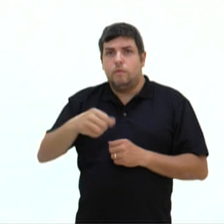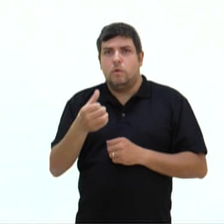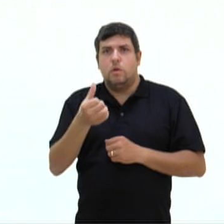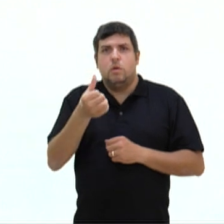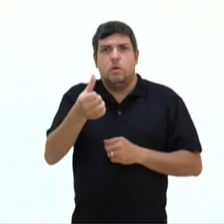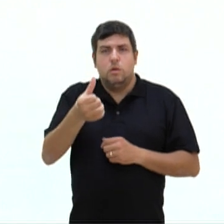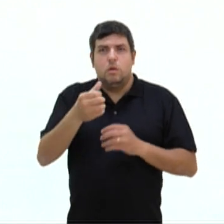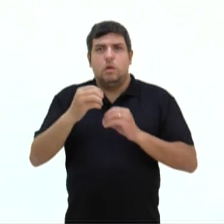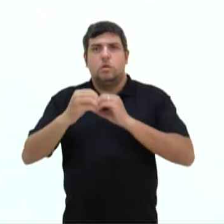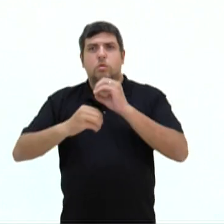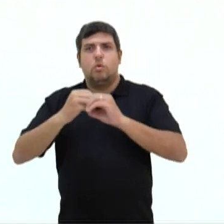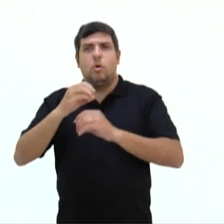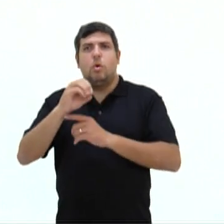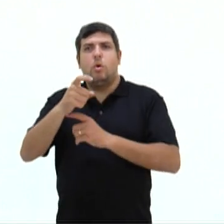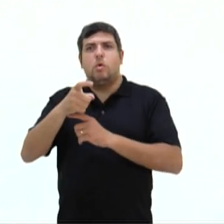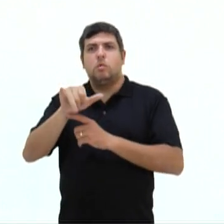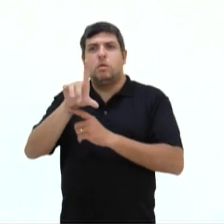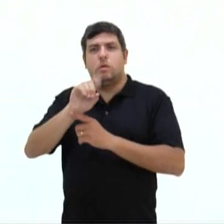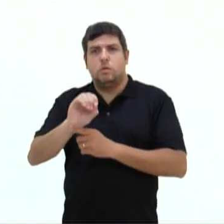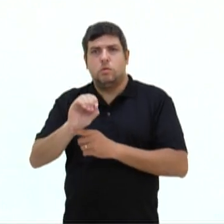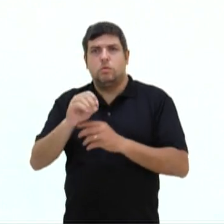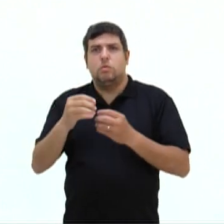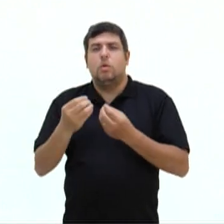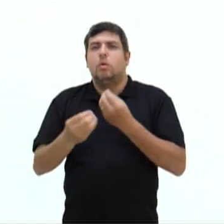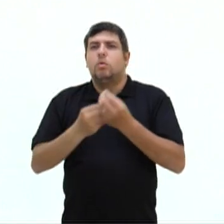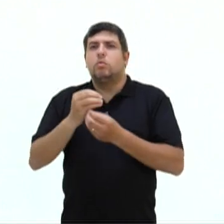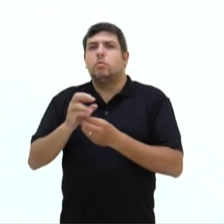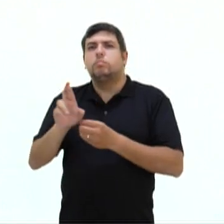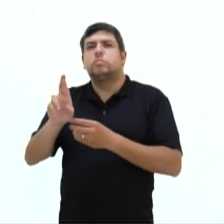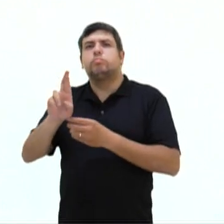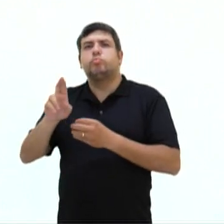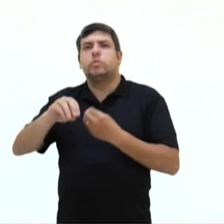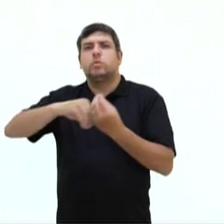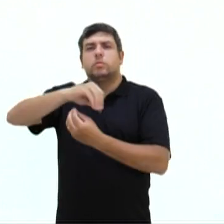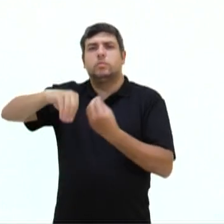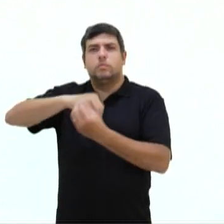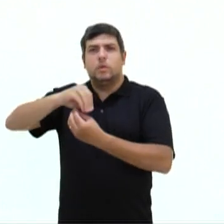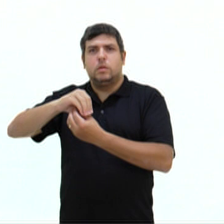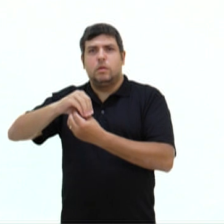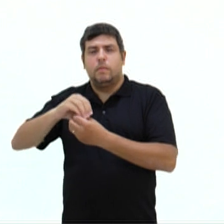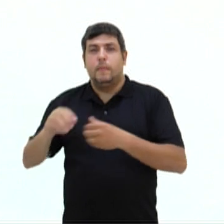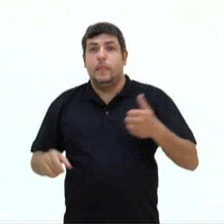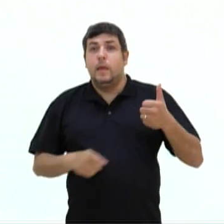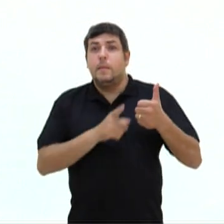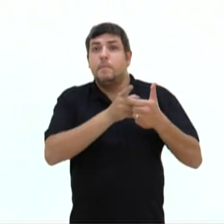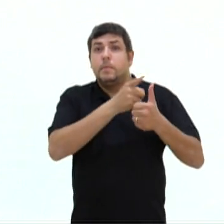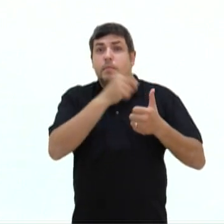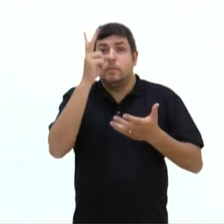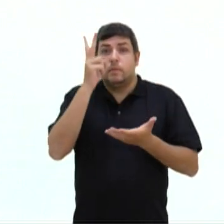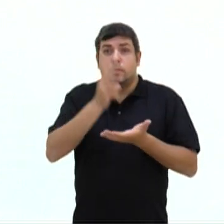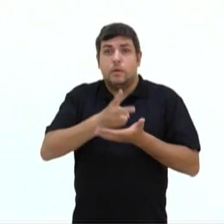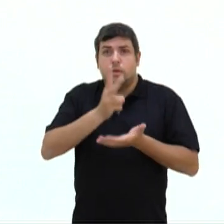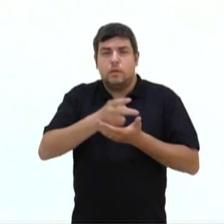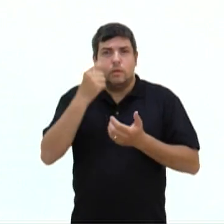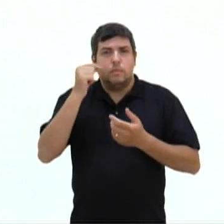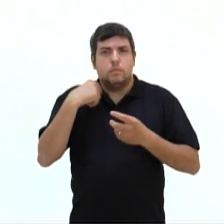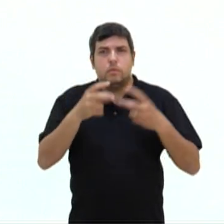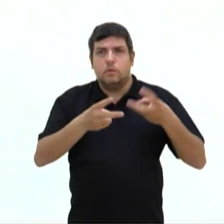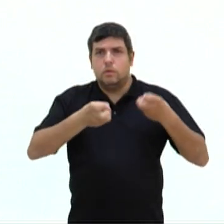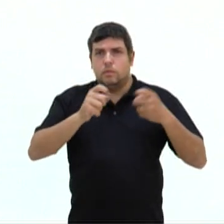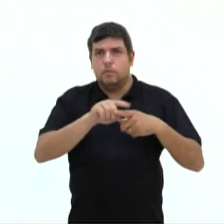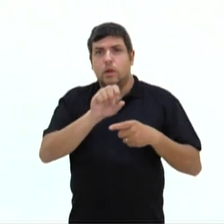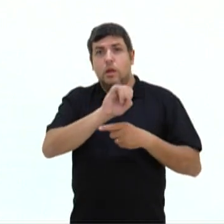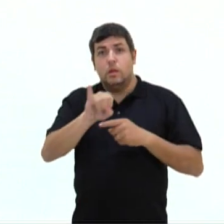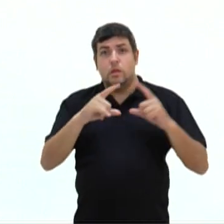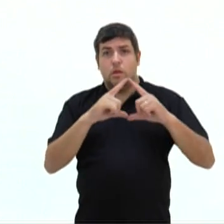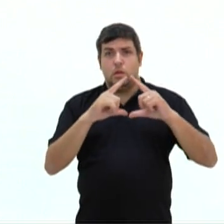de cobre. Determine o rendimento da reação. Tá? Então, a reação está aqui. O primeiro passo sempre é verificar se a equação